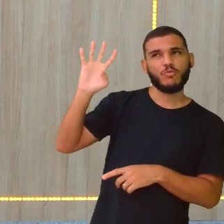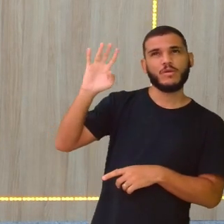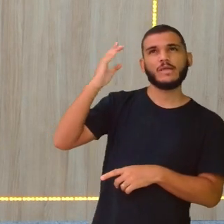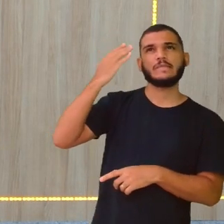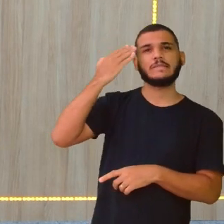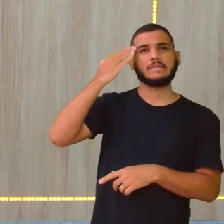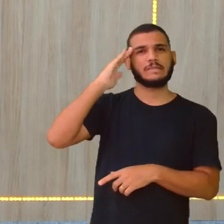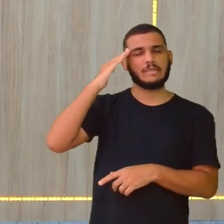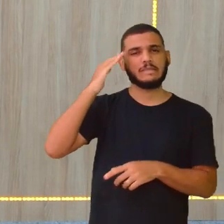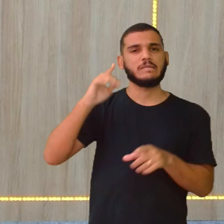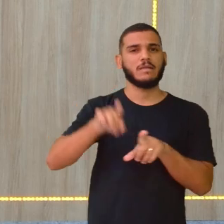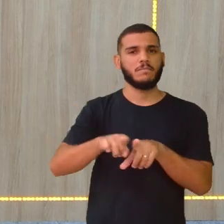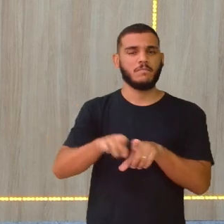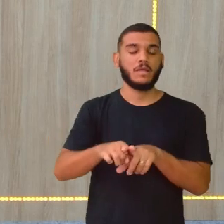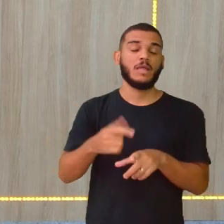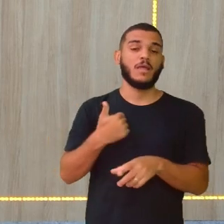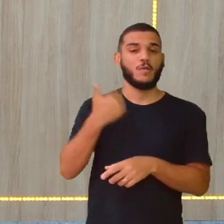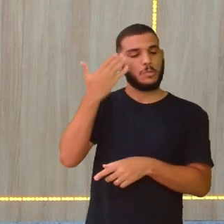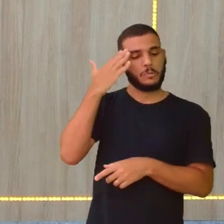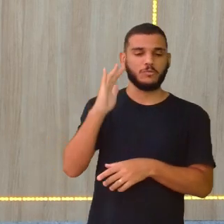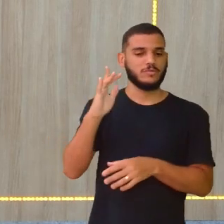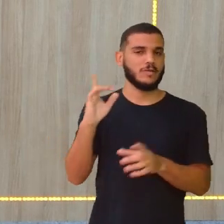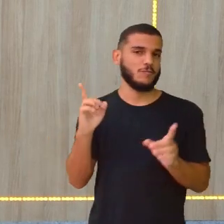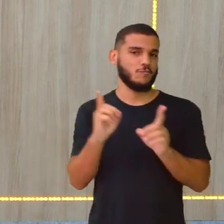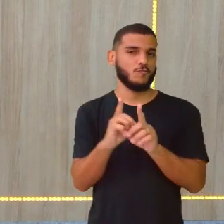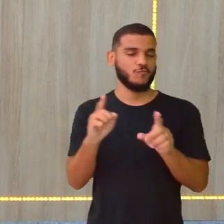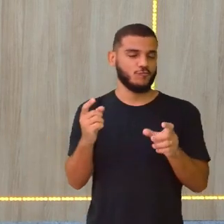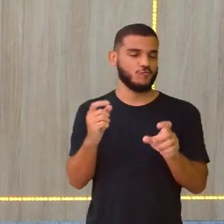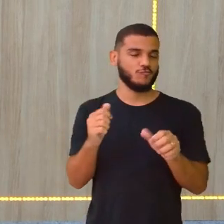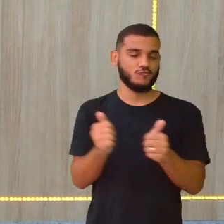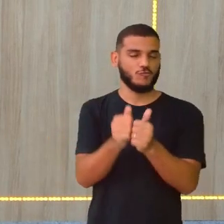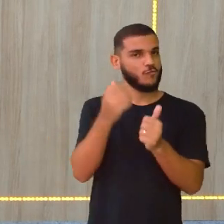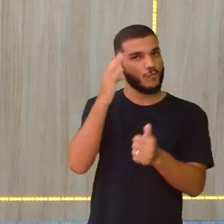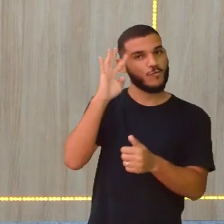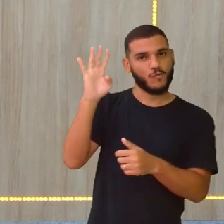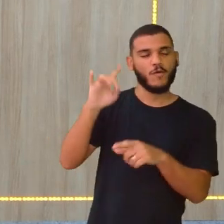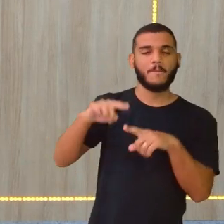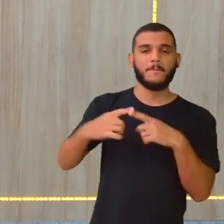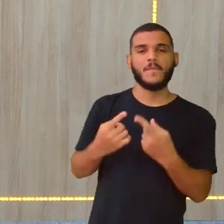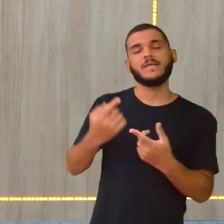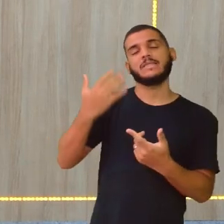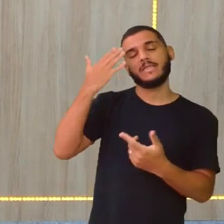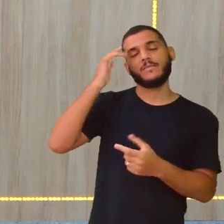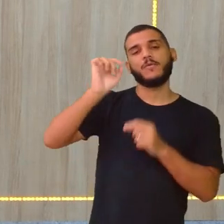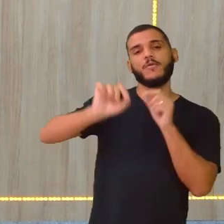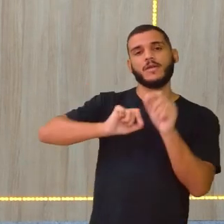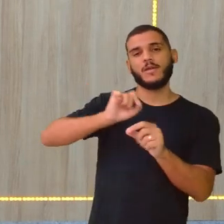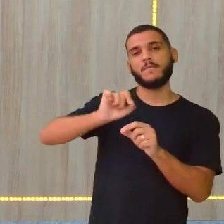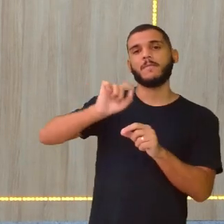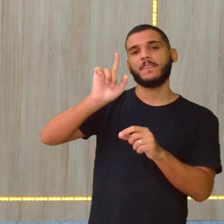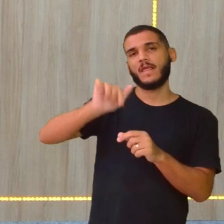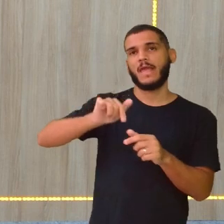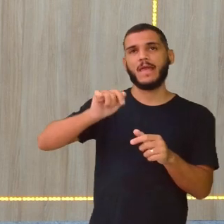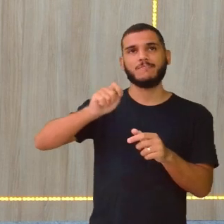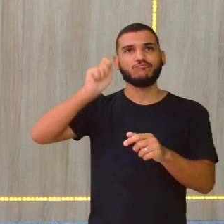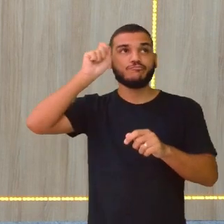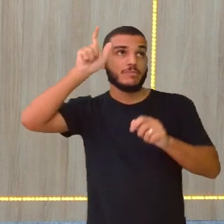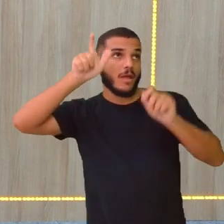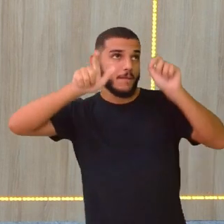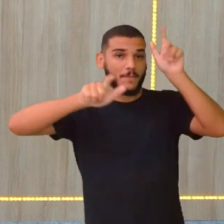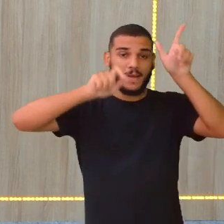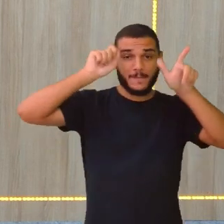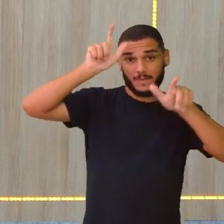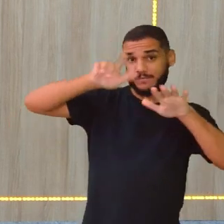com certeza, eu não sei, eu não estava lá no sonho, né? Nem vocês. Mas, de repente, eles devem ter sonhado, são hipóteses, não é? Estamos